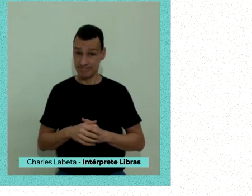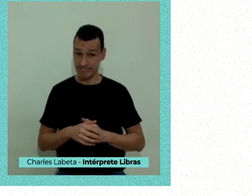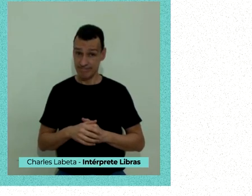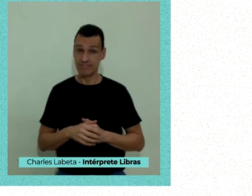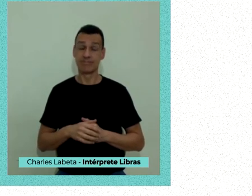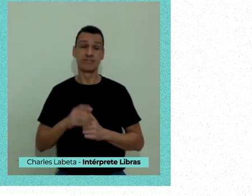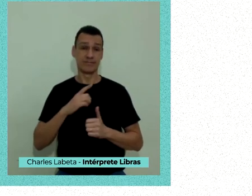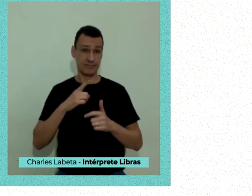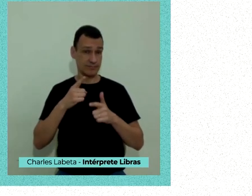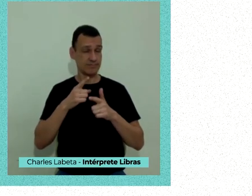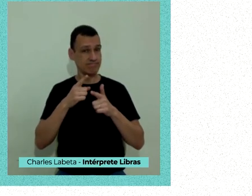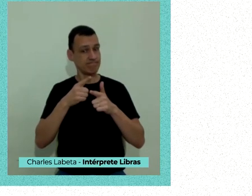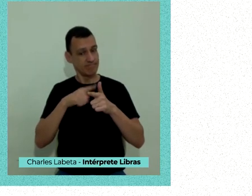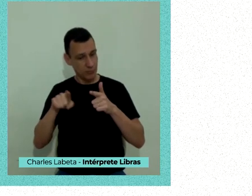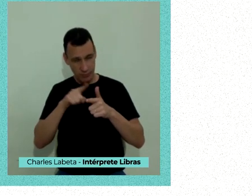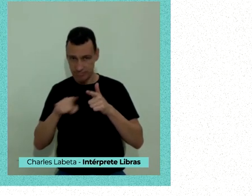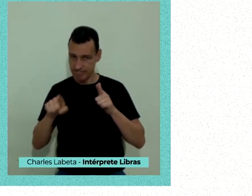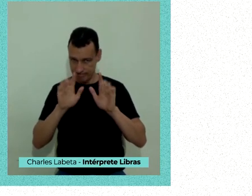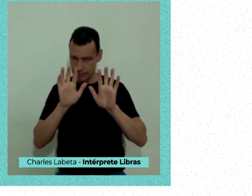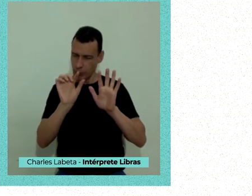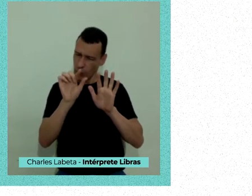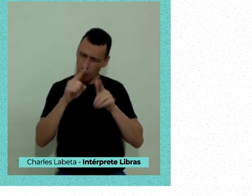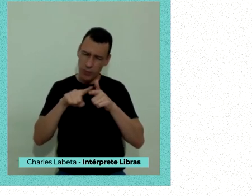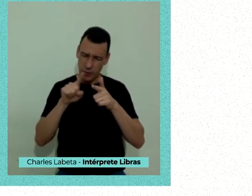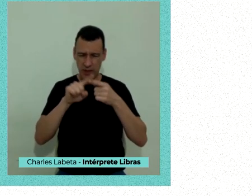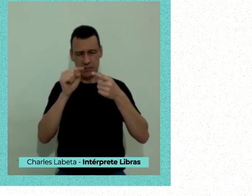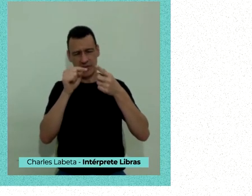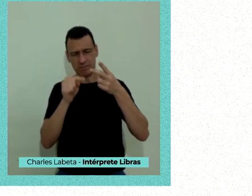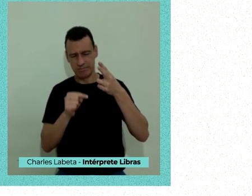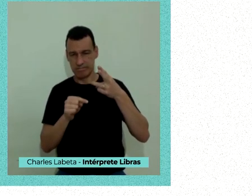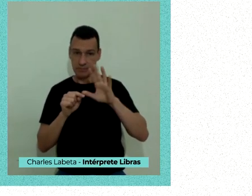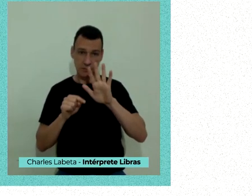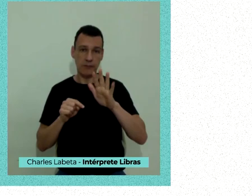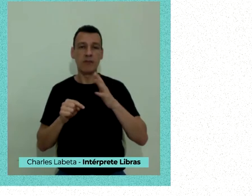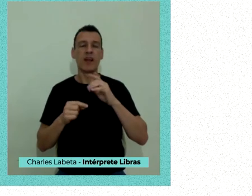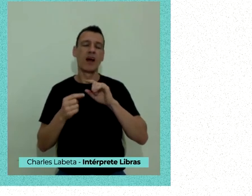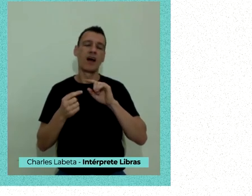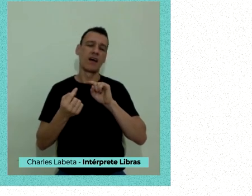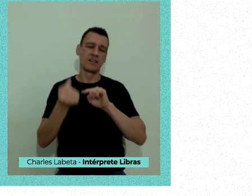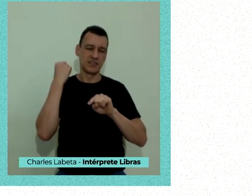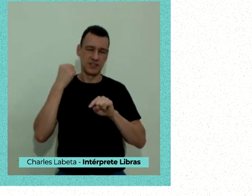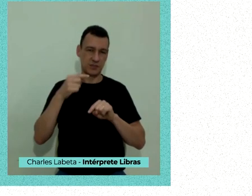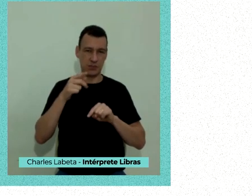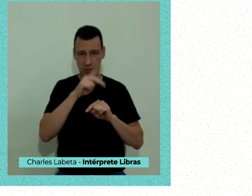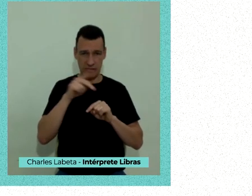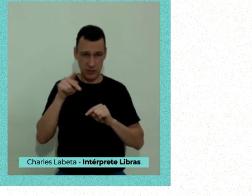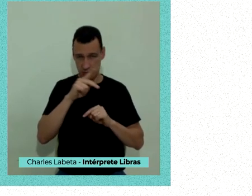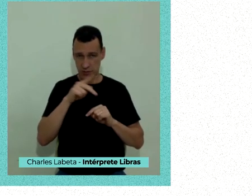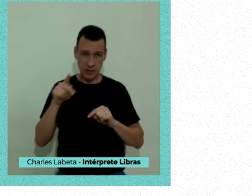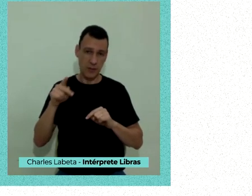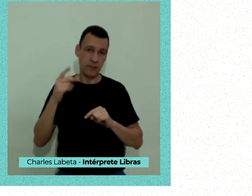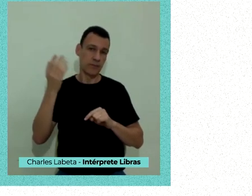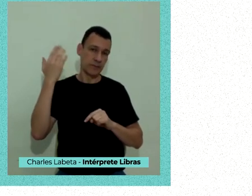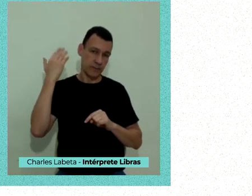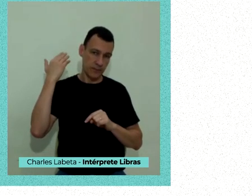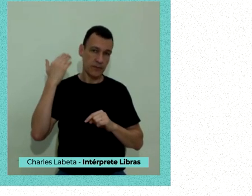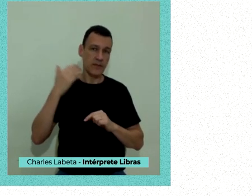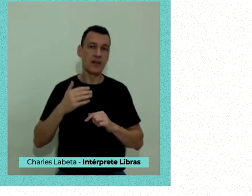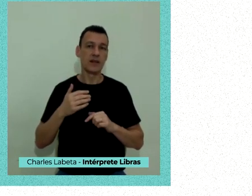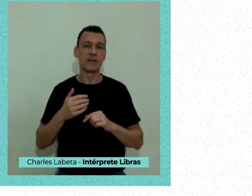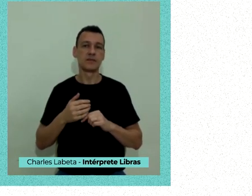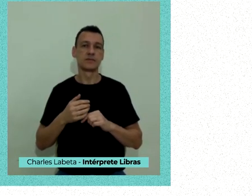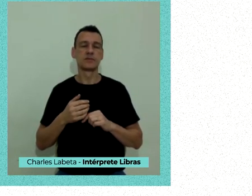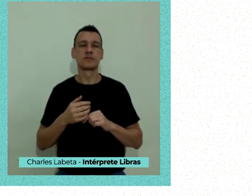Os professores, na verdade, eles já vêm de uma formação em que, de alguma forma, autores